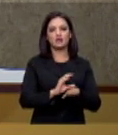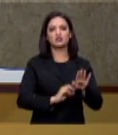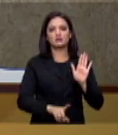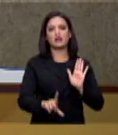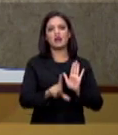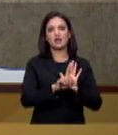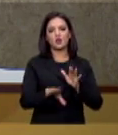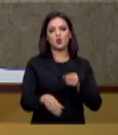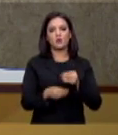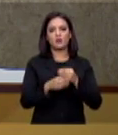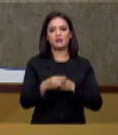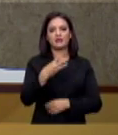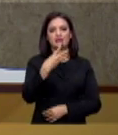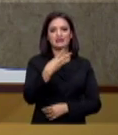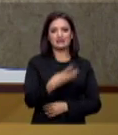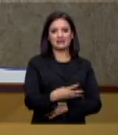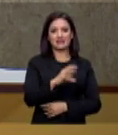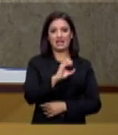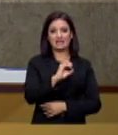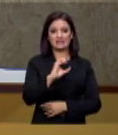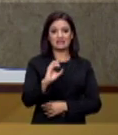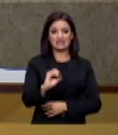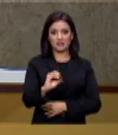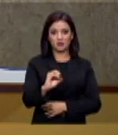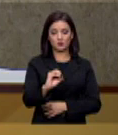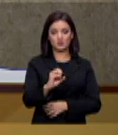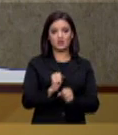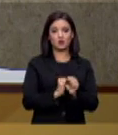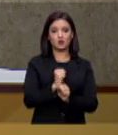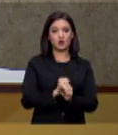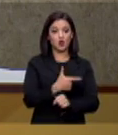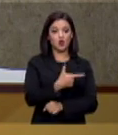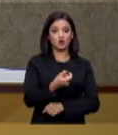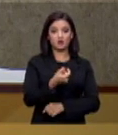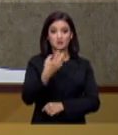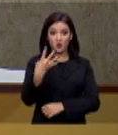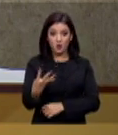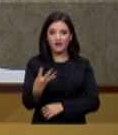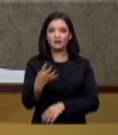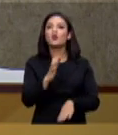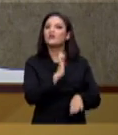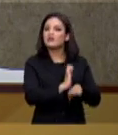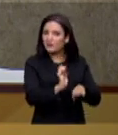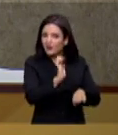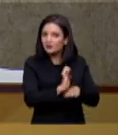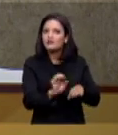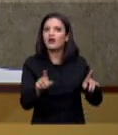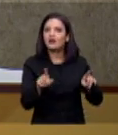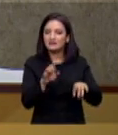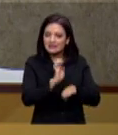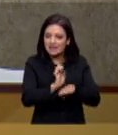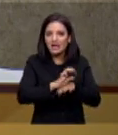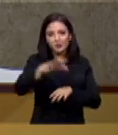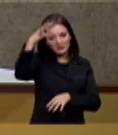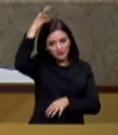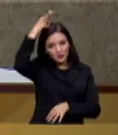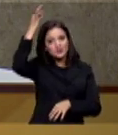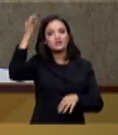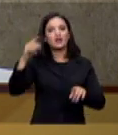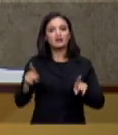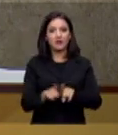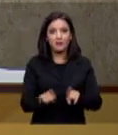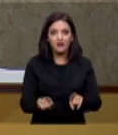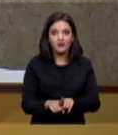da Lei Complementar 300 de 2004 do mesmo Estado do Espírito Santo. E essa